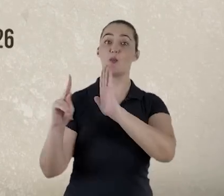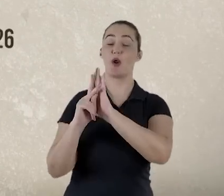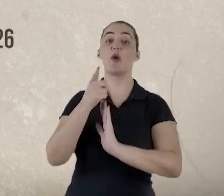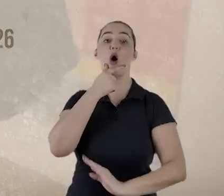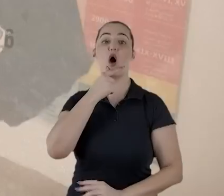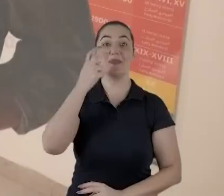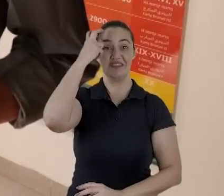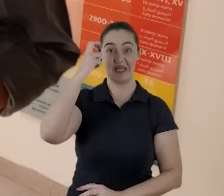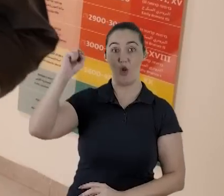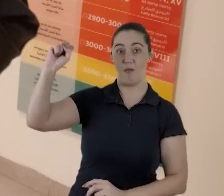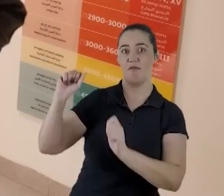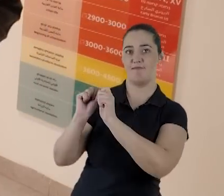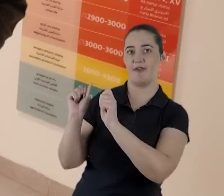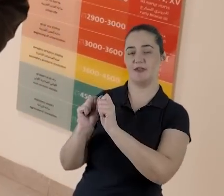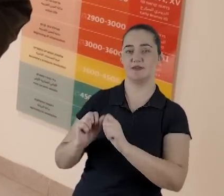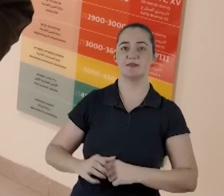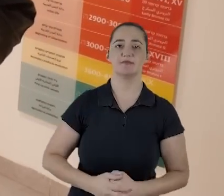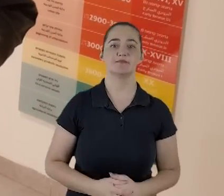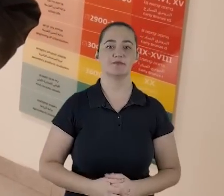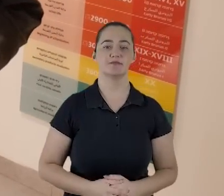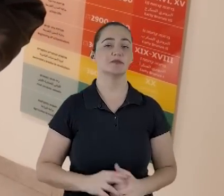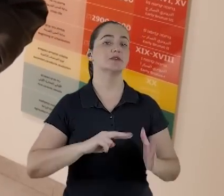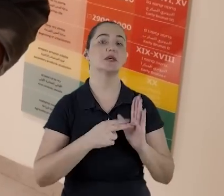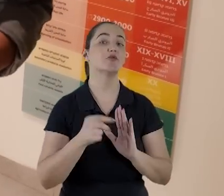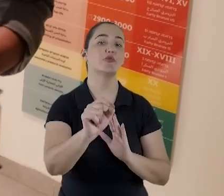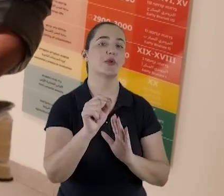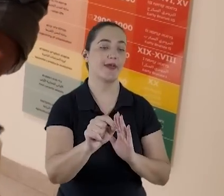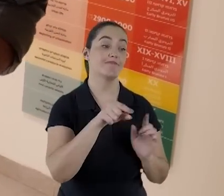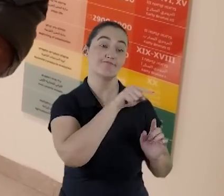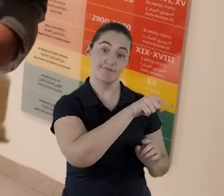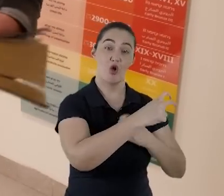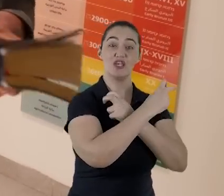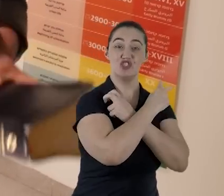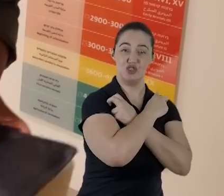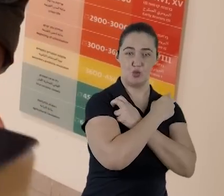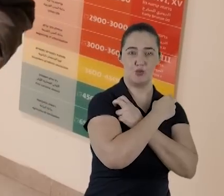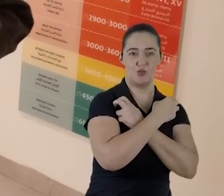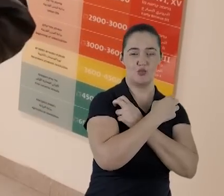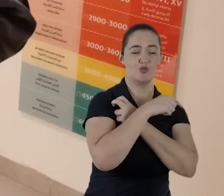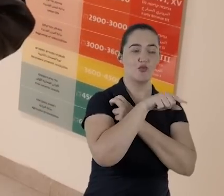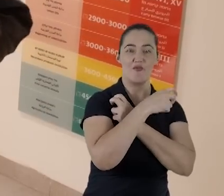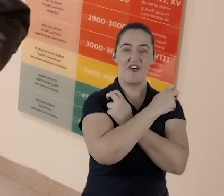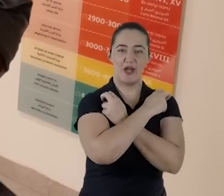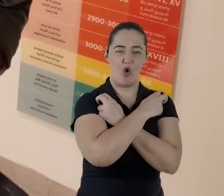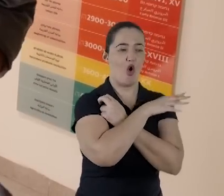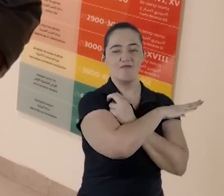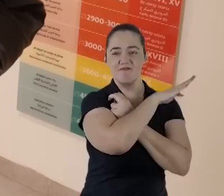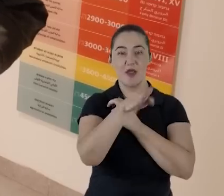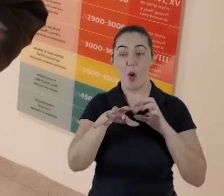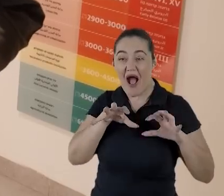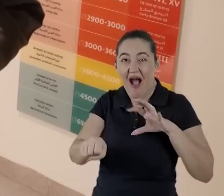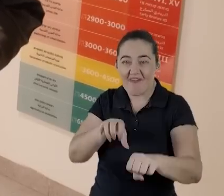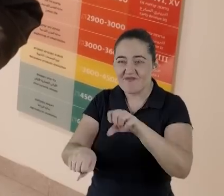tinha feito. Ou seja, ele provavelmente veio atacar a região aqui de Israel e Judá, por isso ele ataca